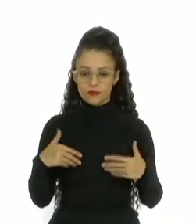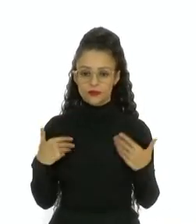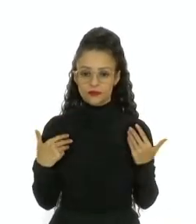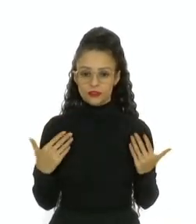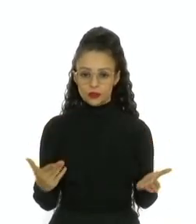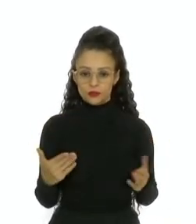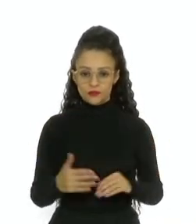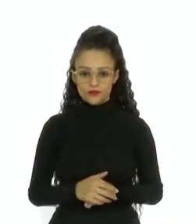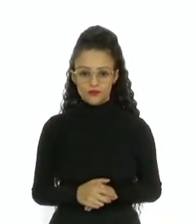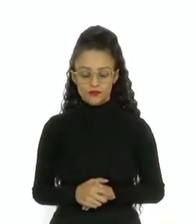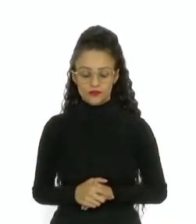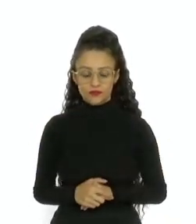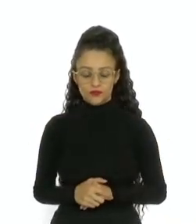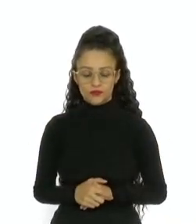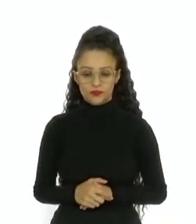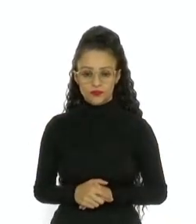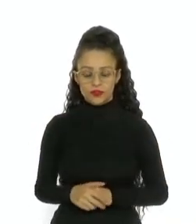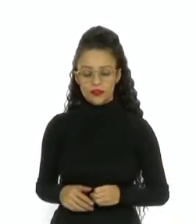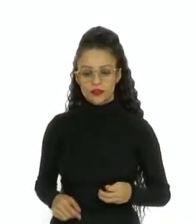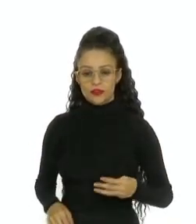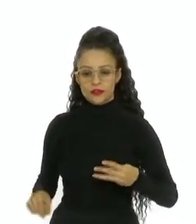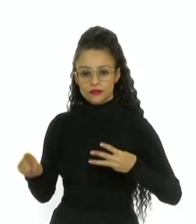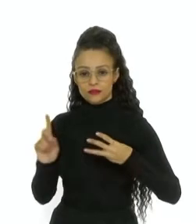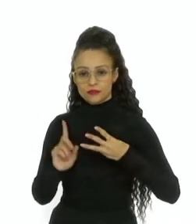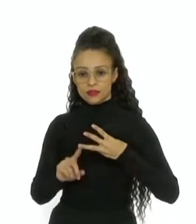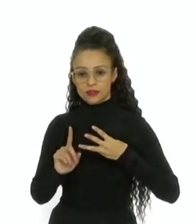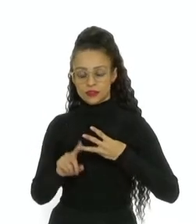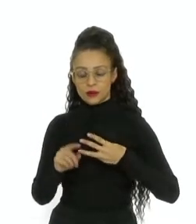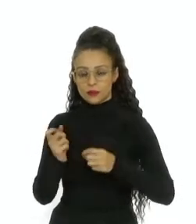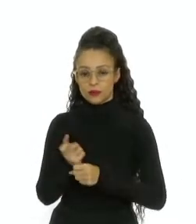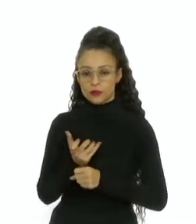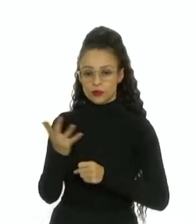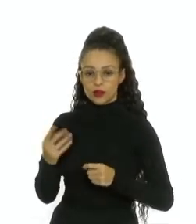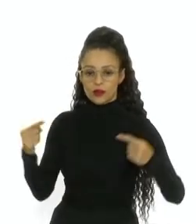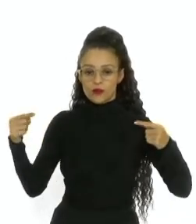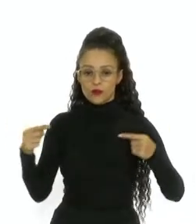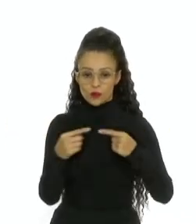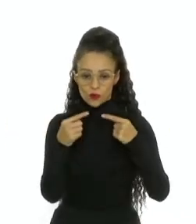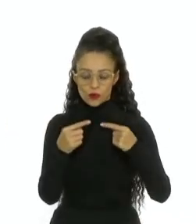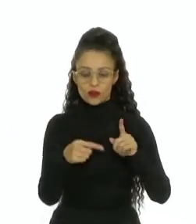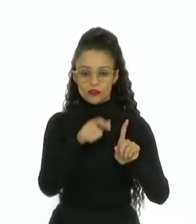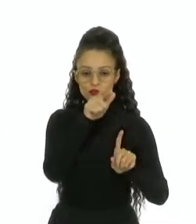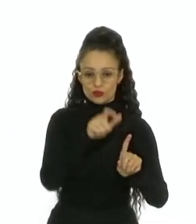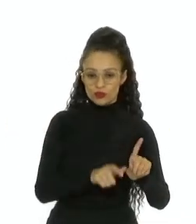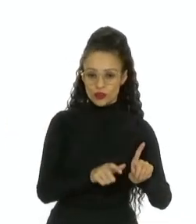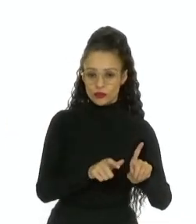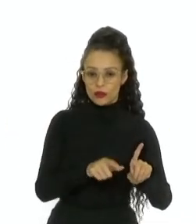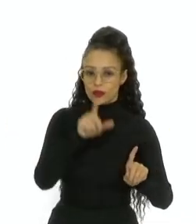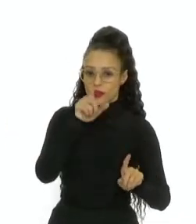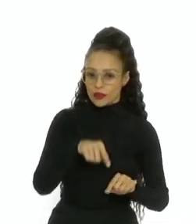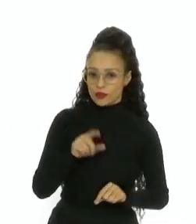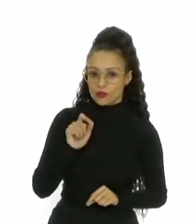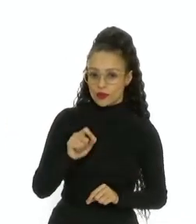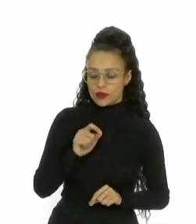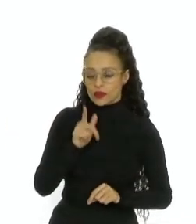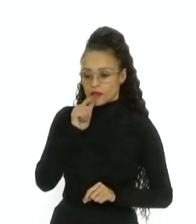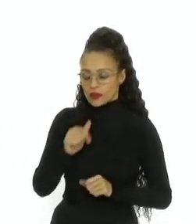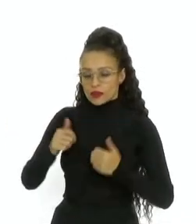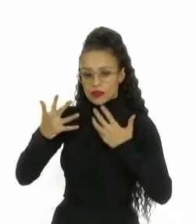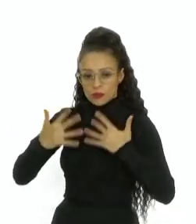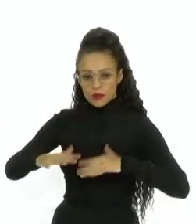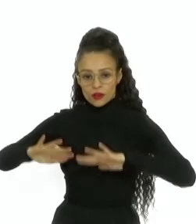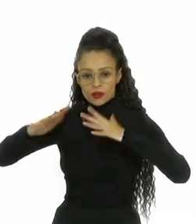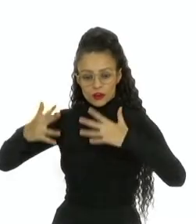Então, eles estão na terceira pessoa do plural. Para concordar com o sujeito da oração, que é as ondas do